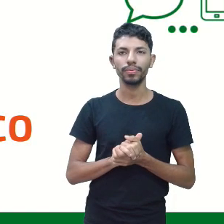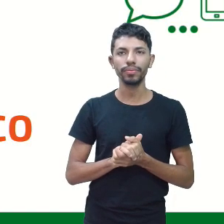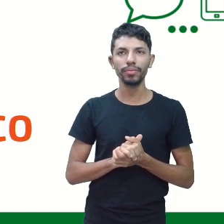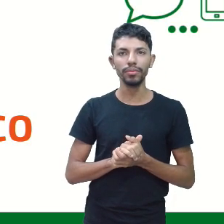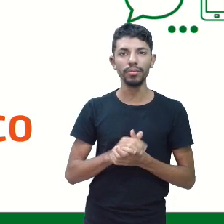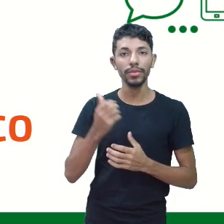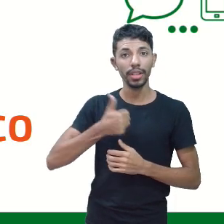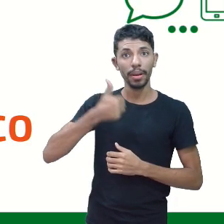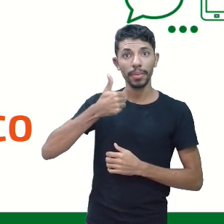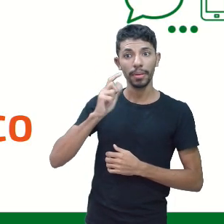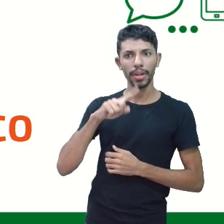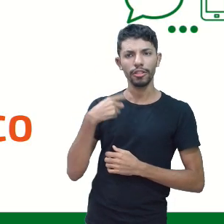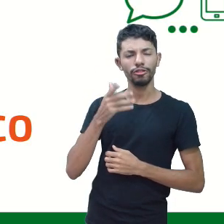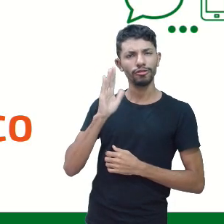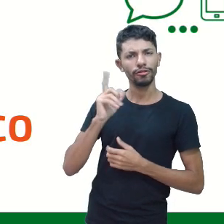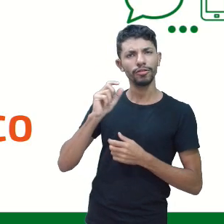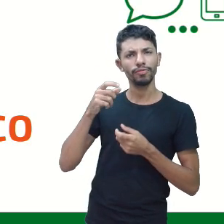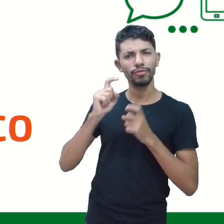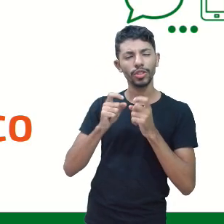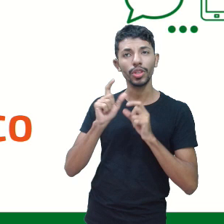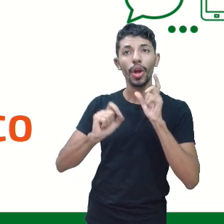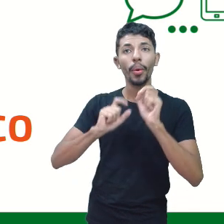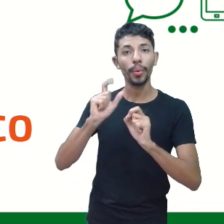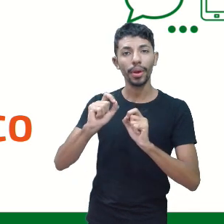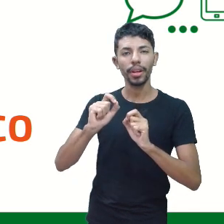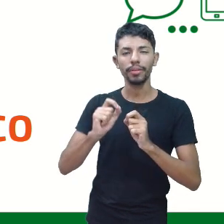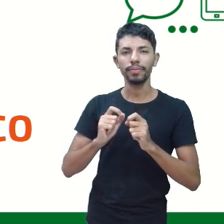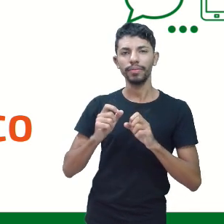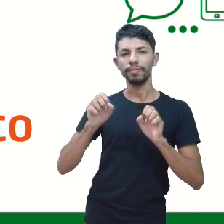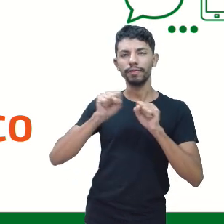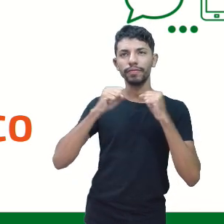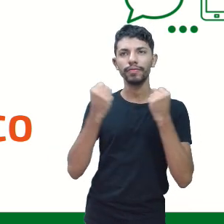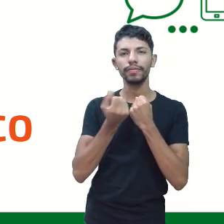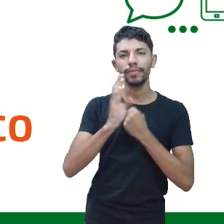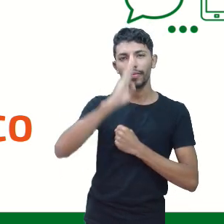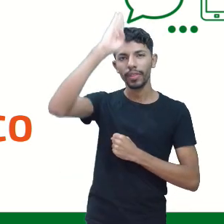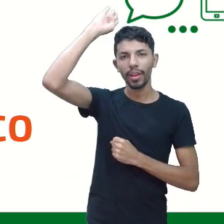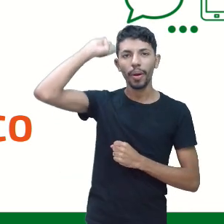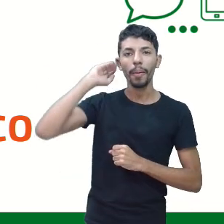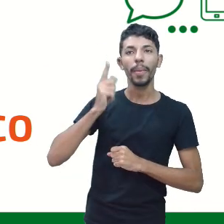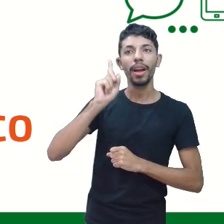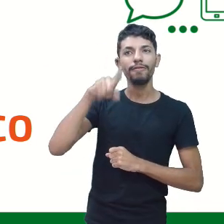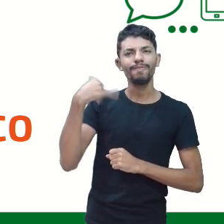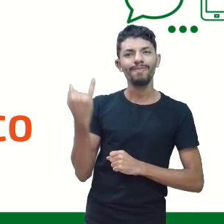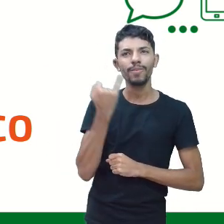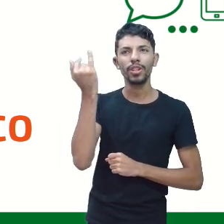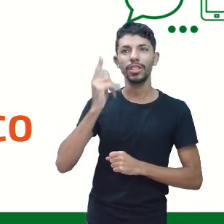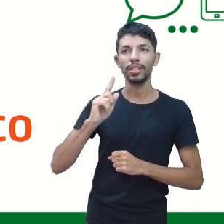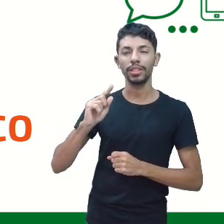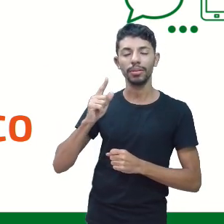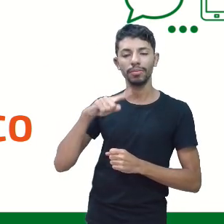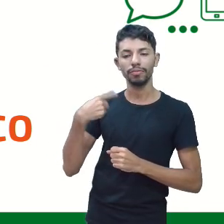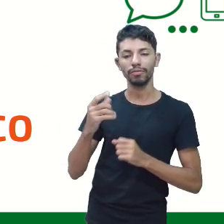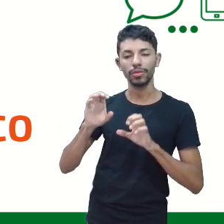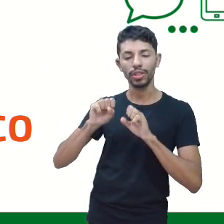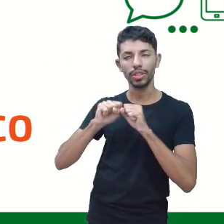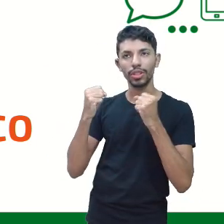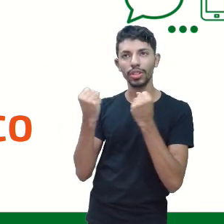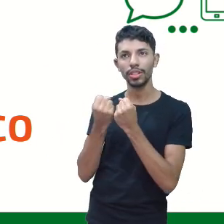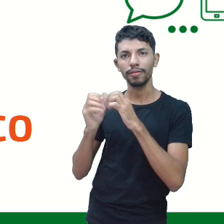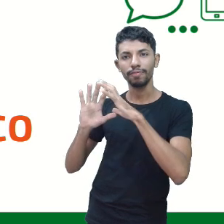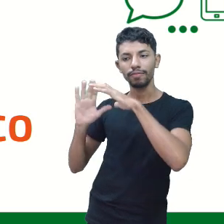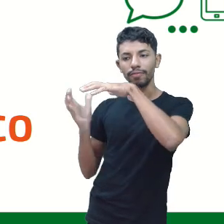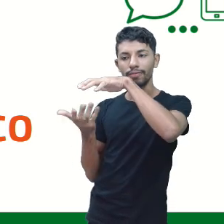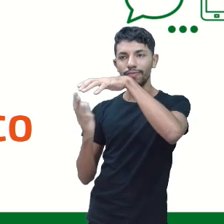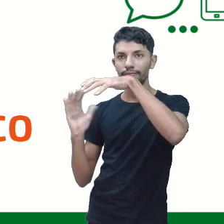né, nós já mencionamos aqui, é que a civilização romana ela foi muito importante para a sociedade ocidental. Nos legou, por